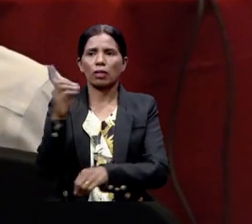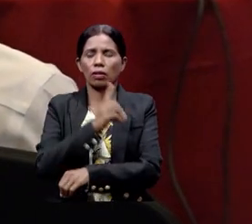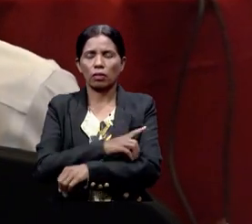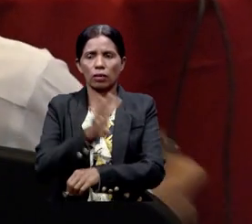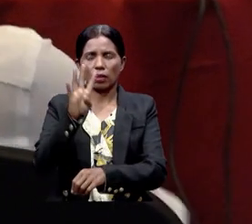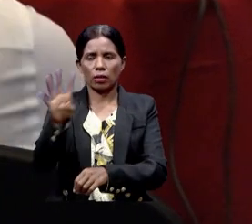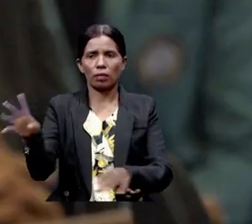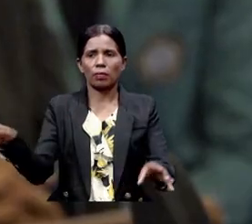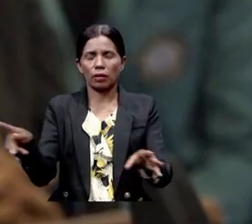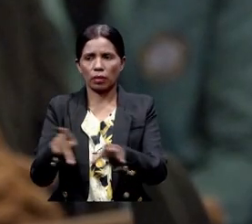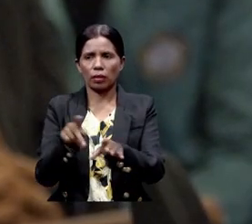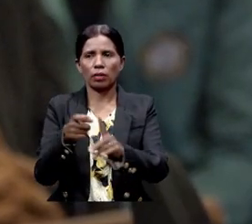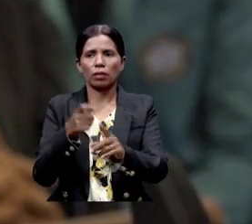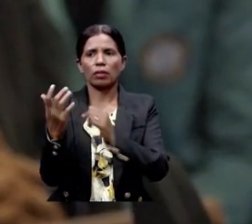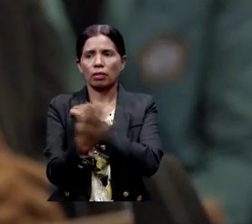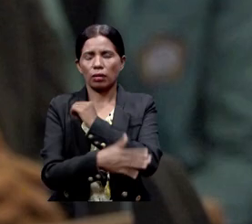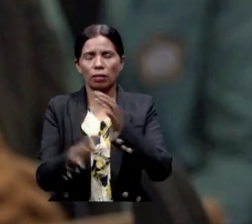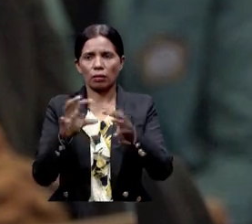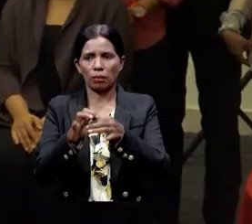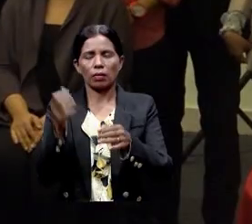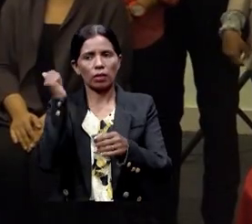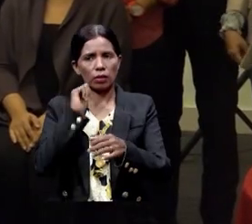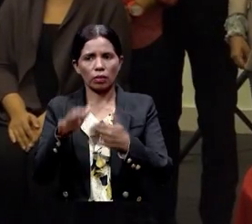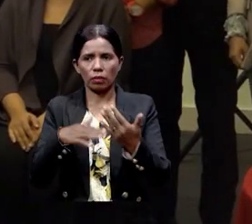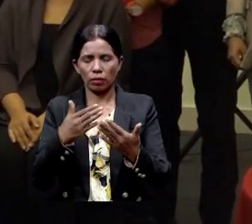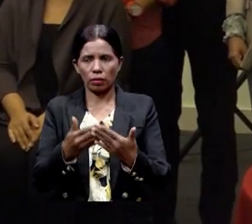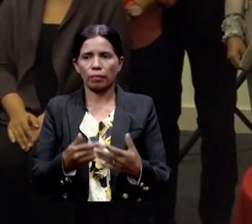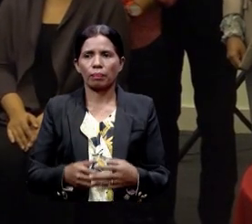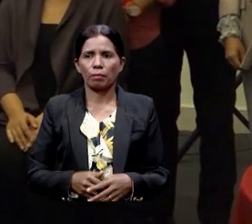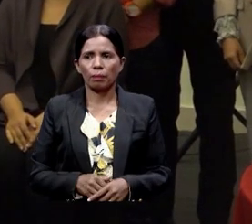participa mos Rusinação membro ASEAN equipa cobertura GMN.